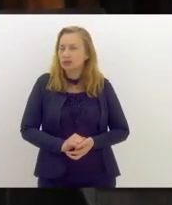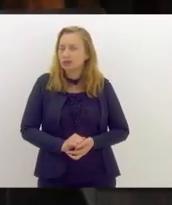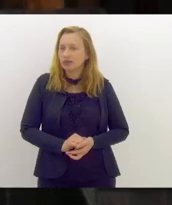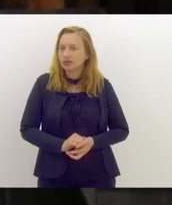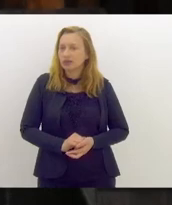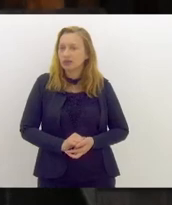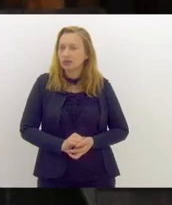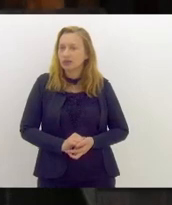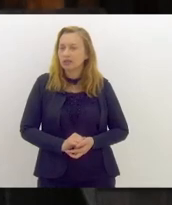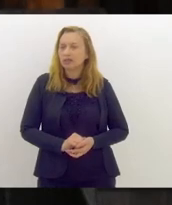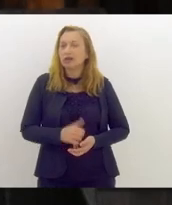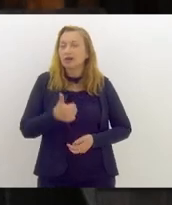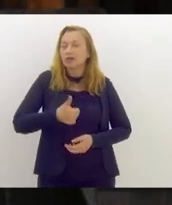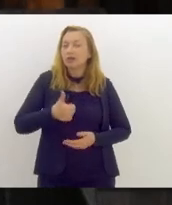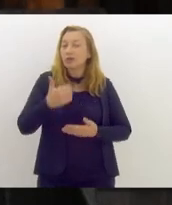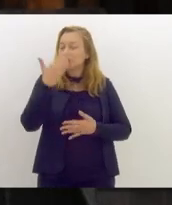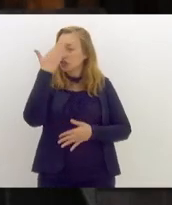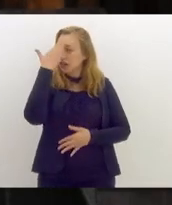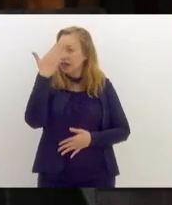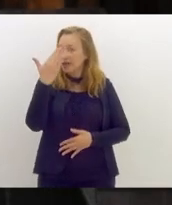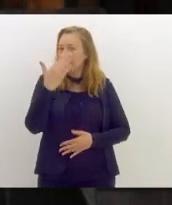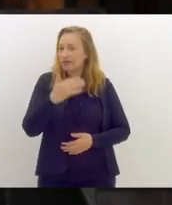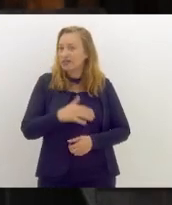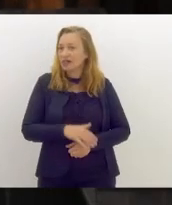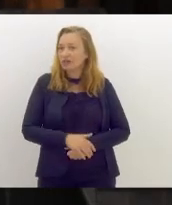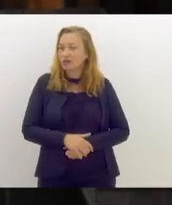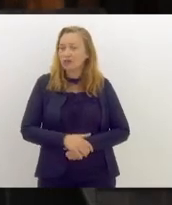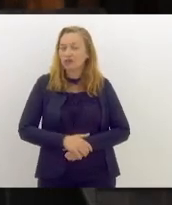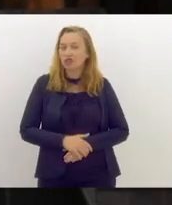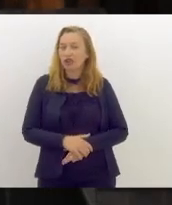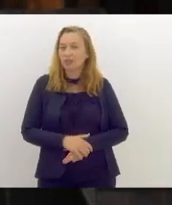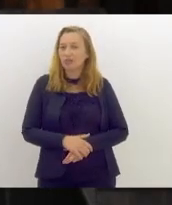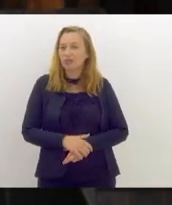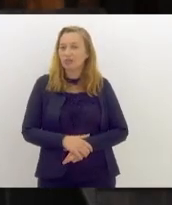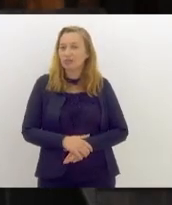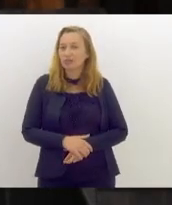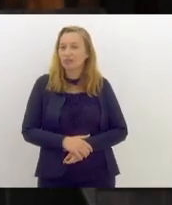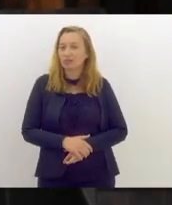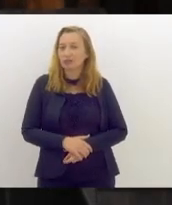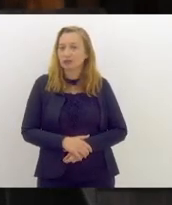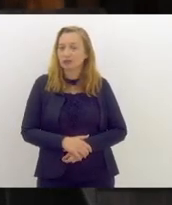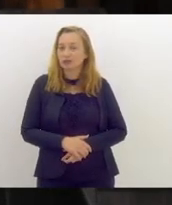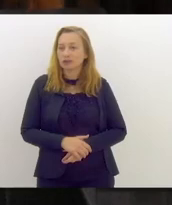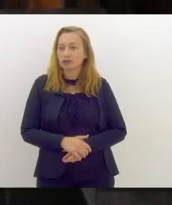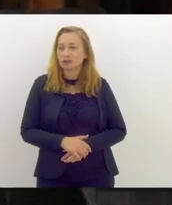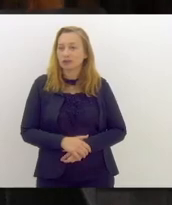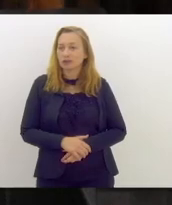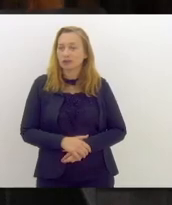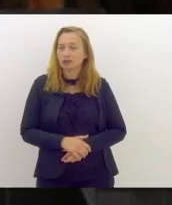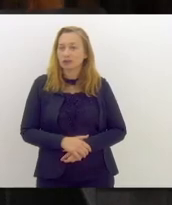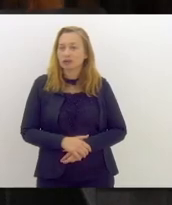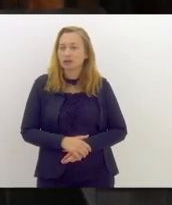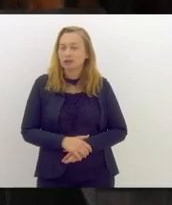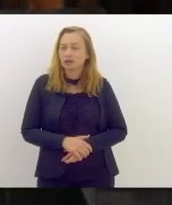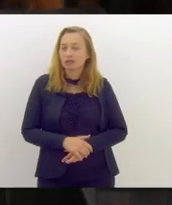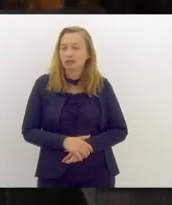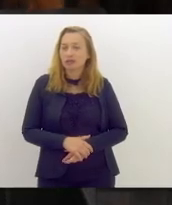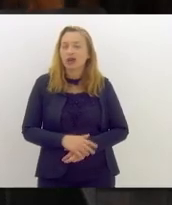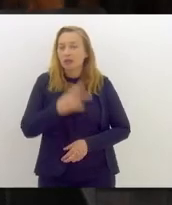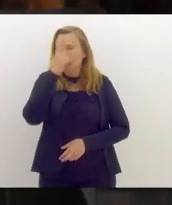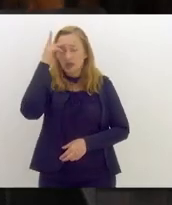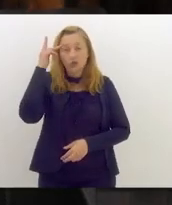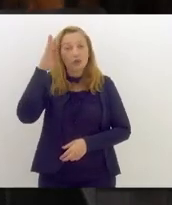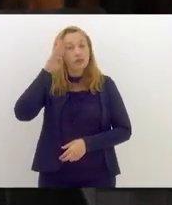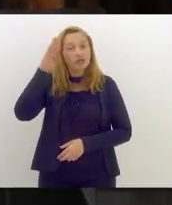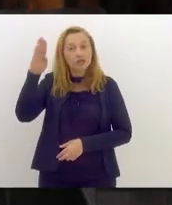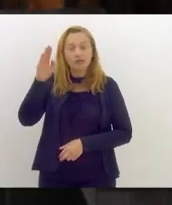presentes eu quero começar agradecendo muito cumprimentando essa pessoa fundamental para o estado do Rio de Janeiro